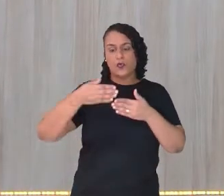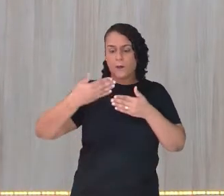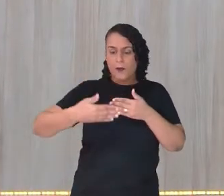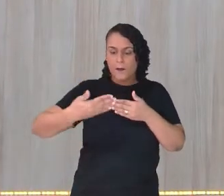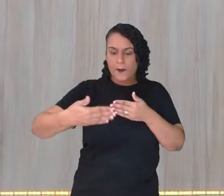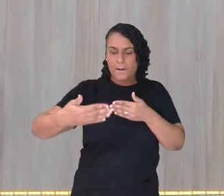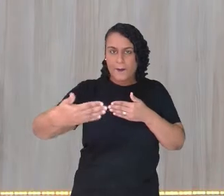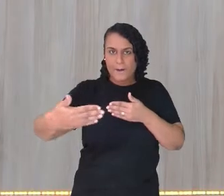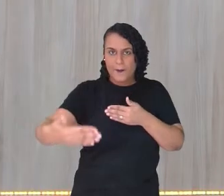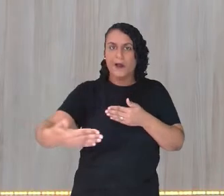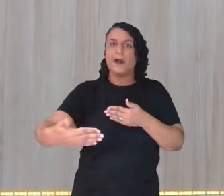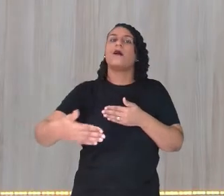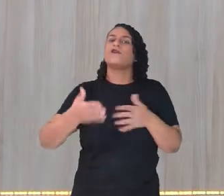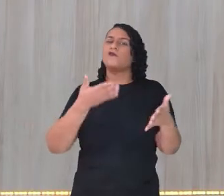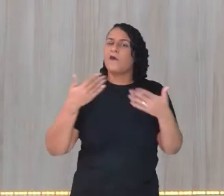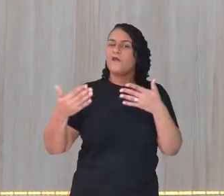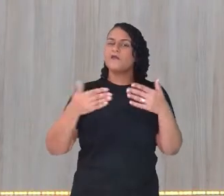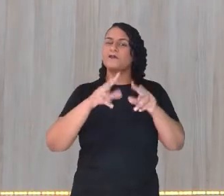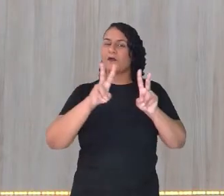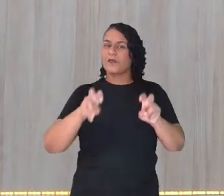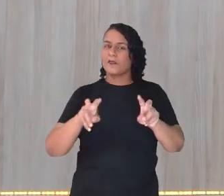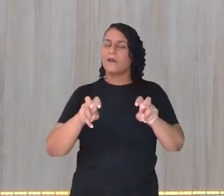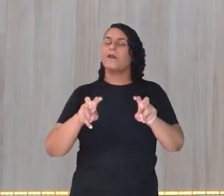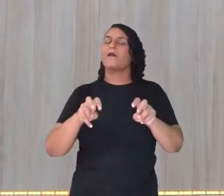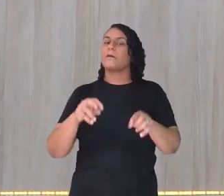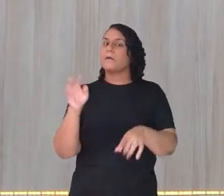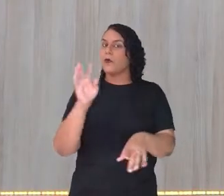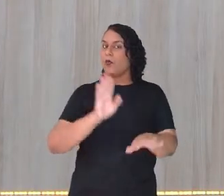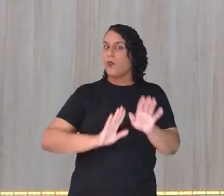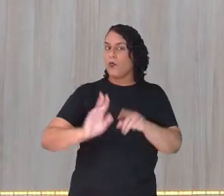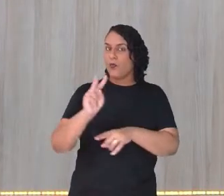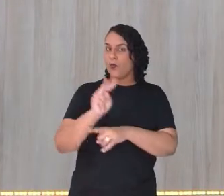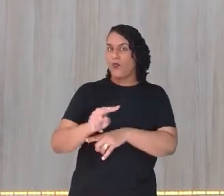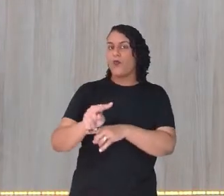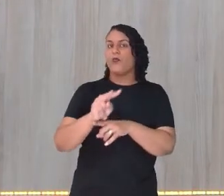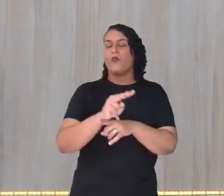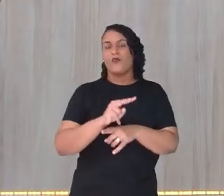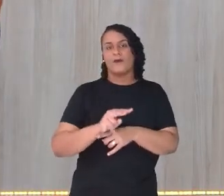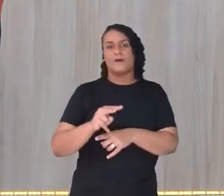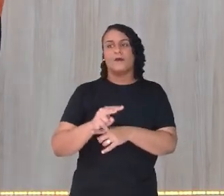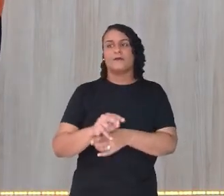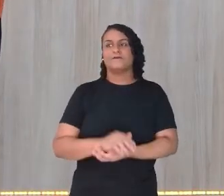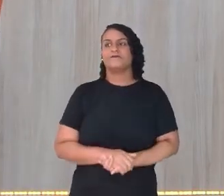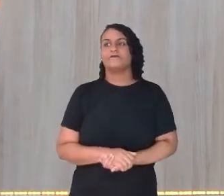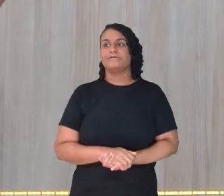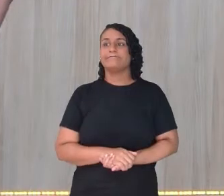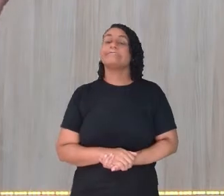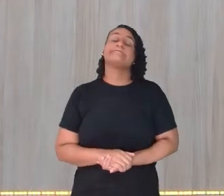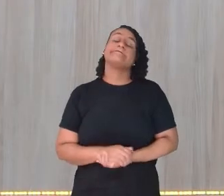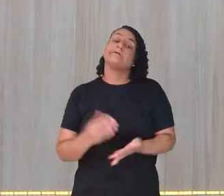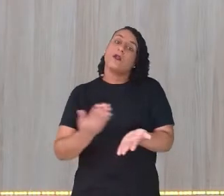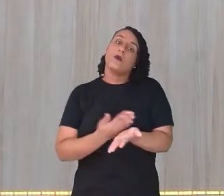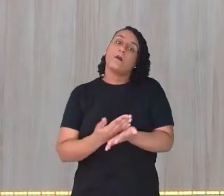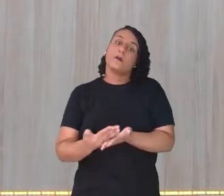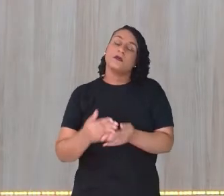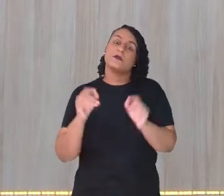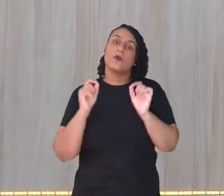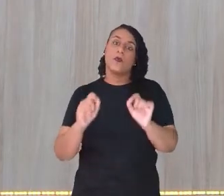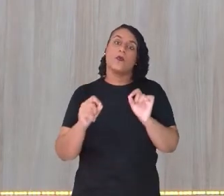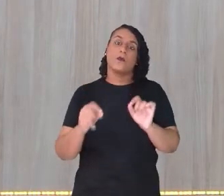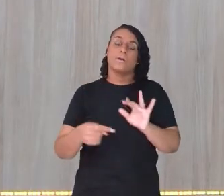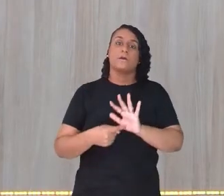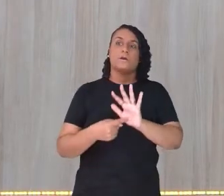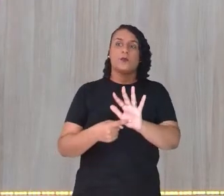pouquinho sobre cada um desses cuidados que estão aí em evidência no mês de junho. E para a gente começar, eu estou trazendo aí uma